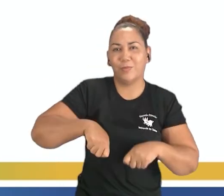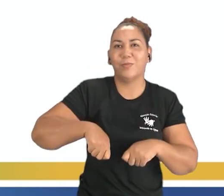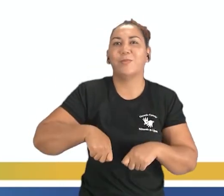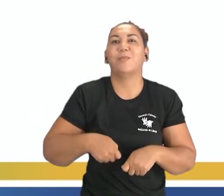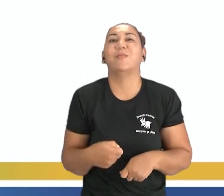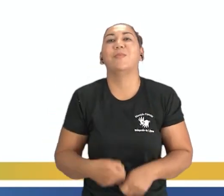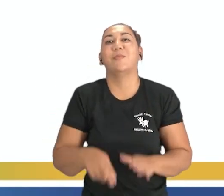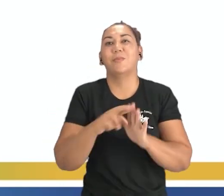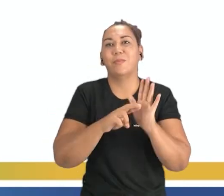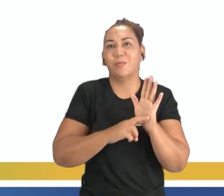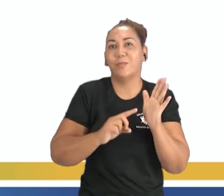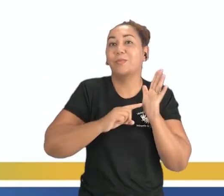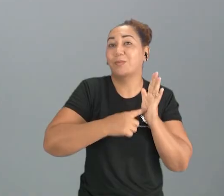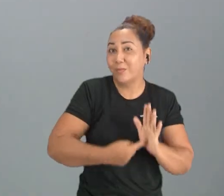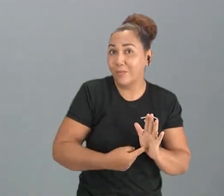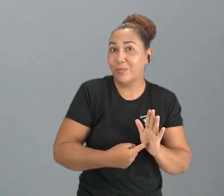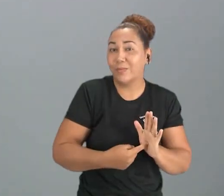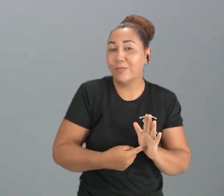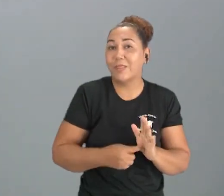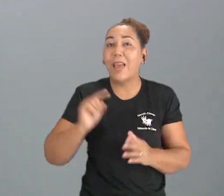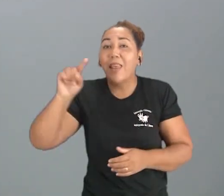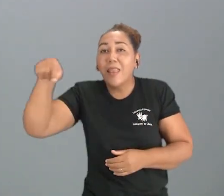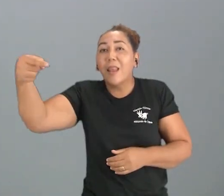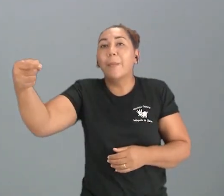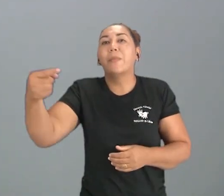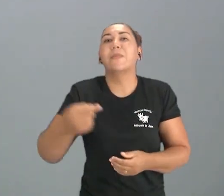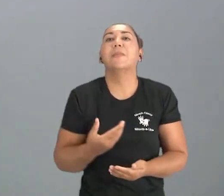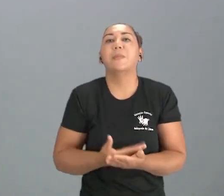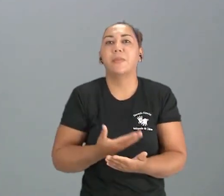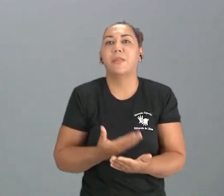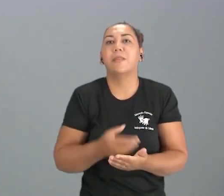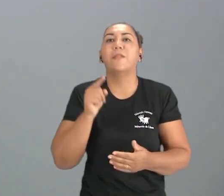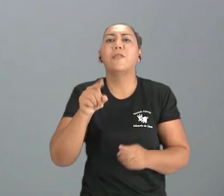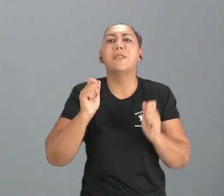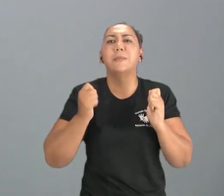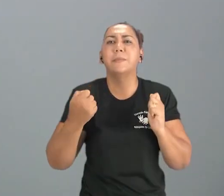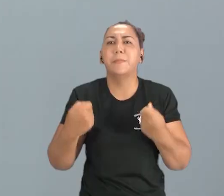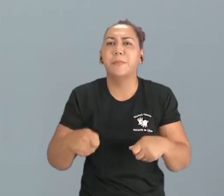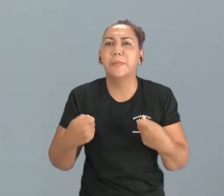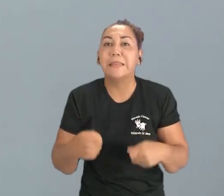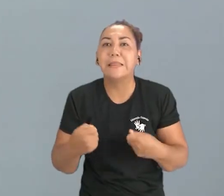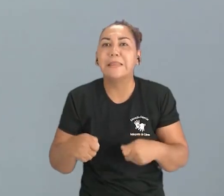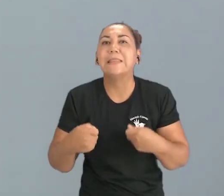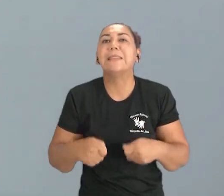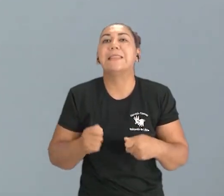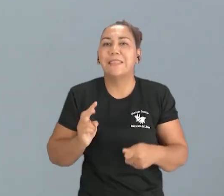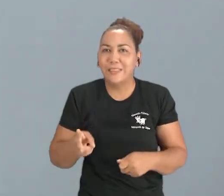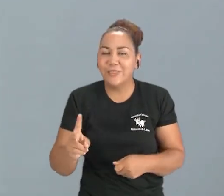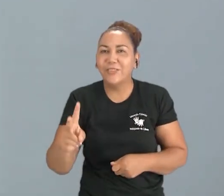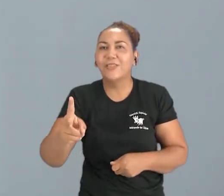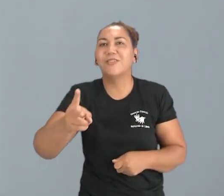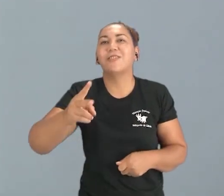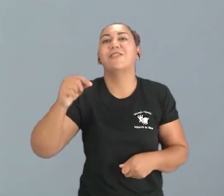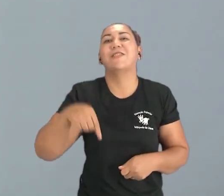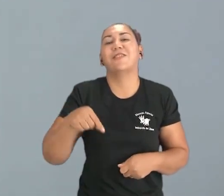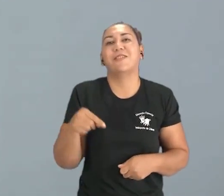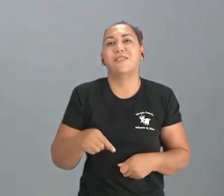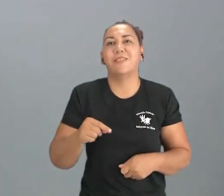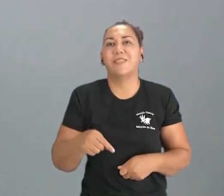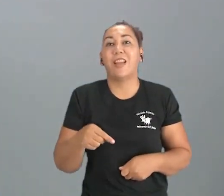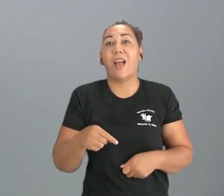princípio multiplicativo. Então, na próxima aula, você precisa continuar com a gente aqui, não deixe de